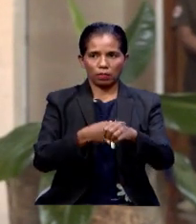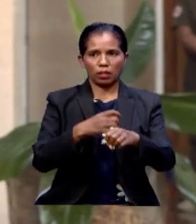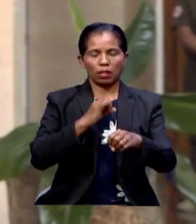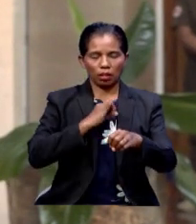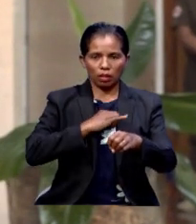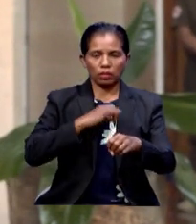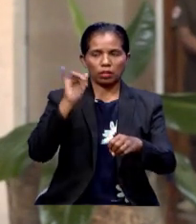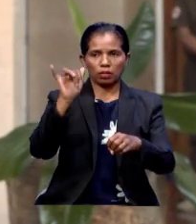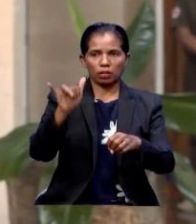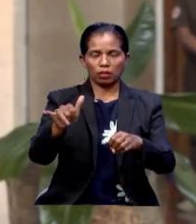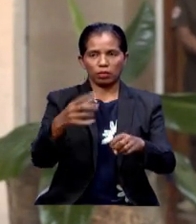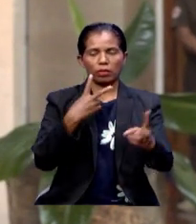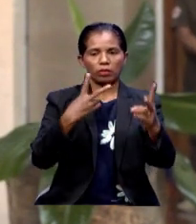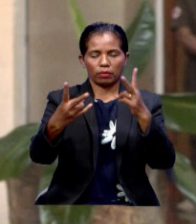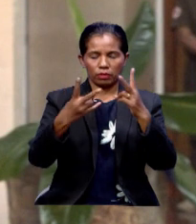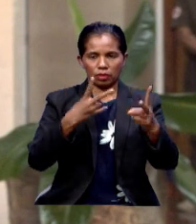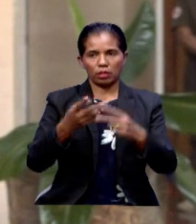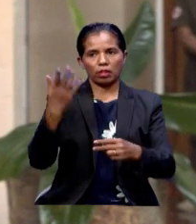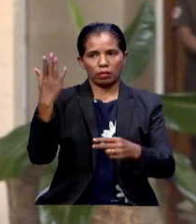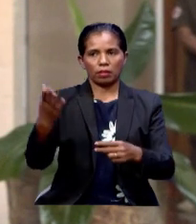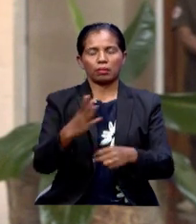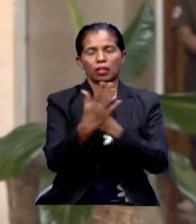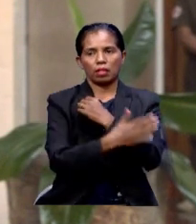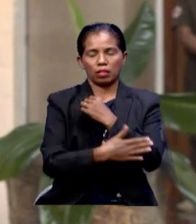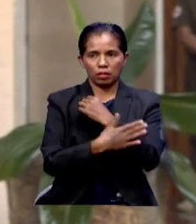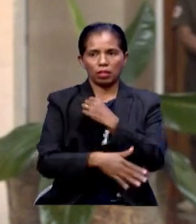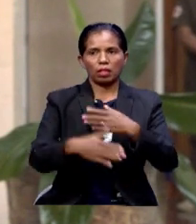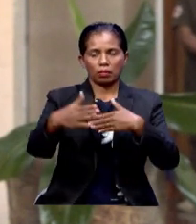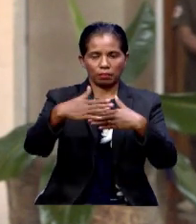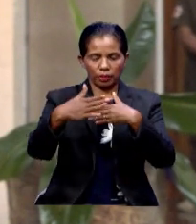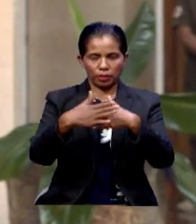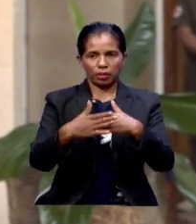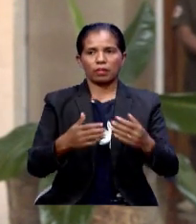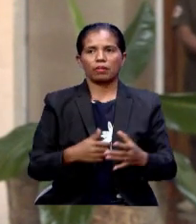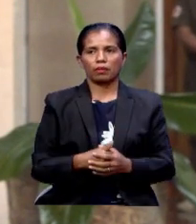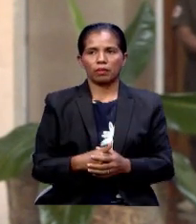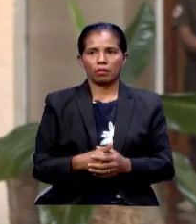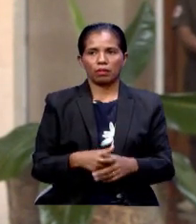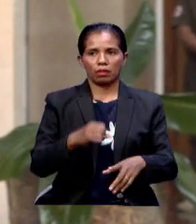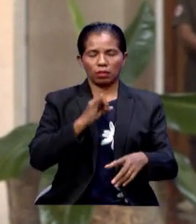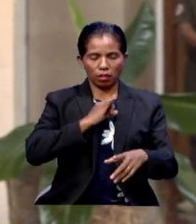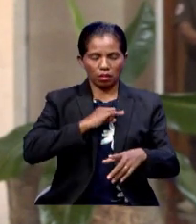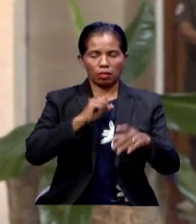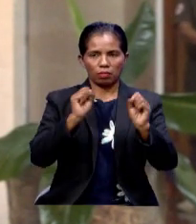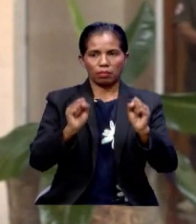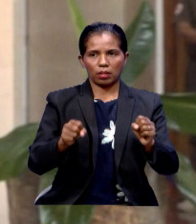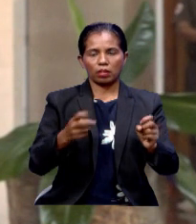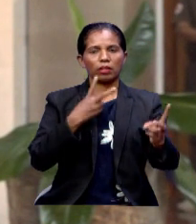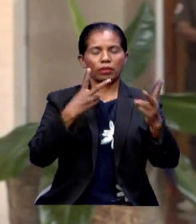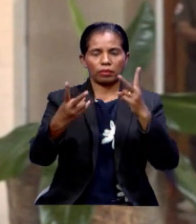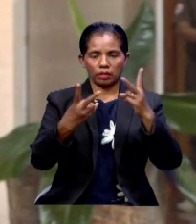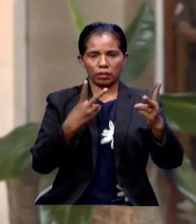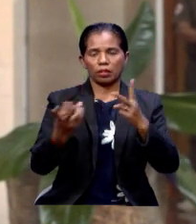se ba visita hena ba e pois país ana mos basic malu hela. Então dele ba visita